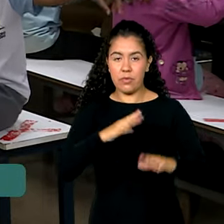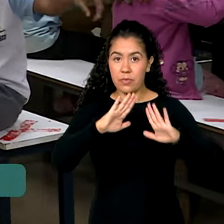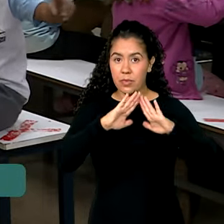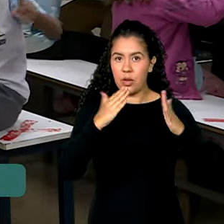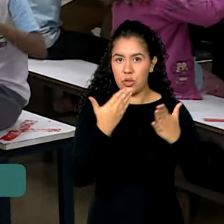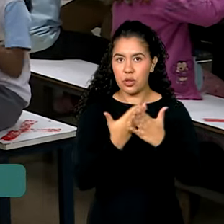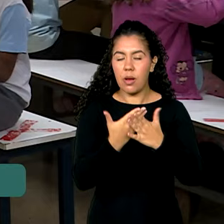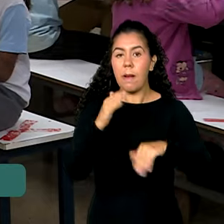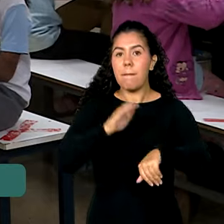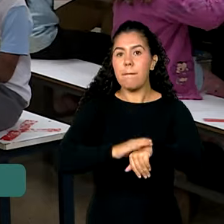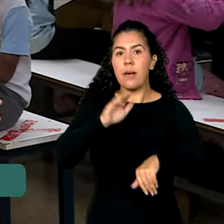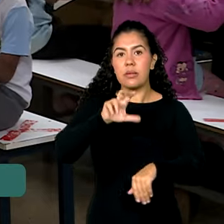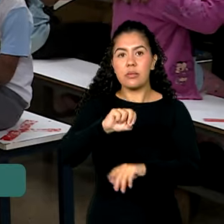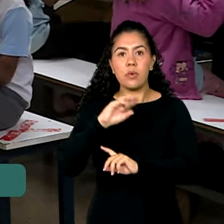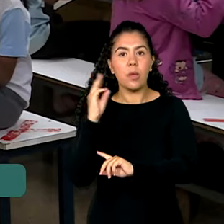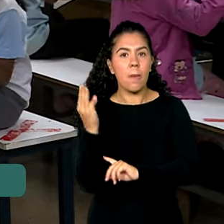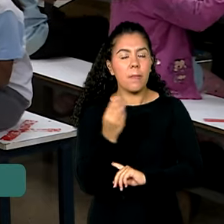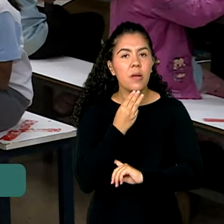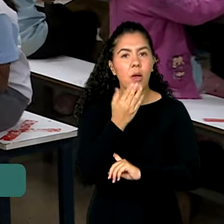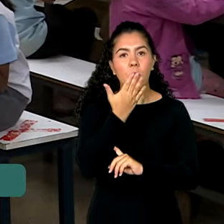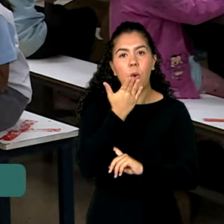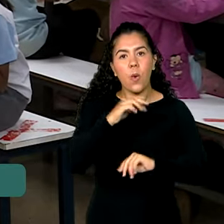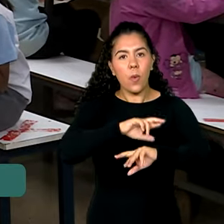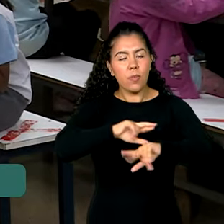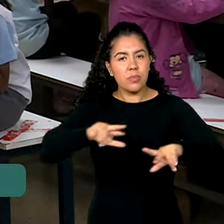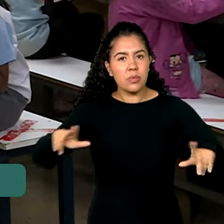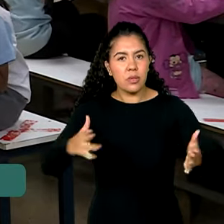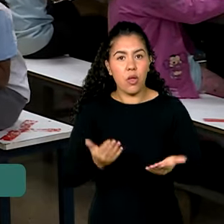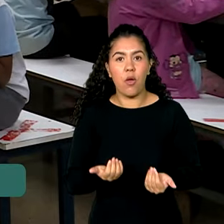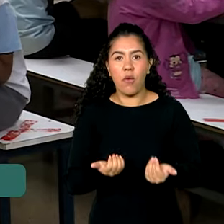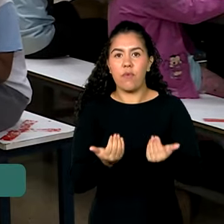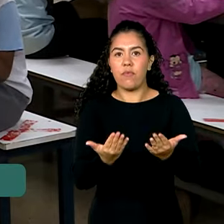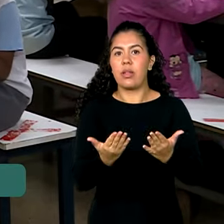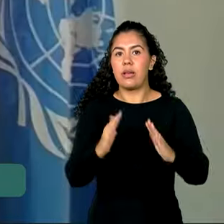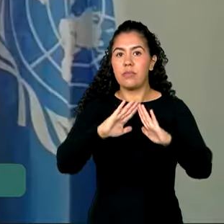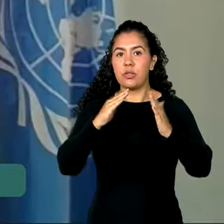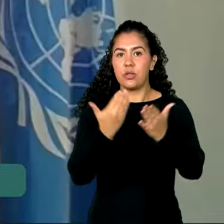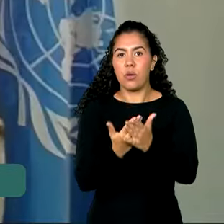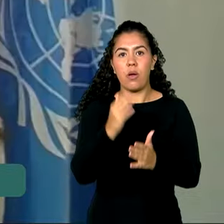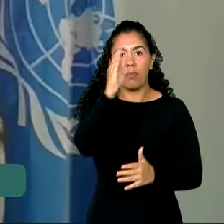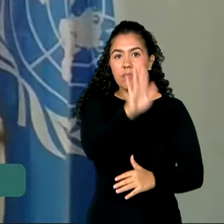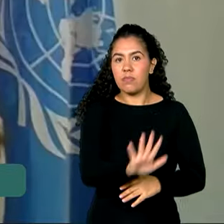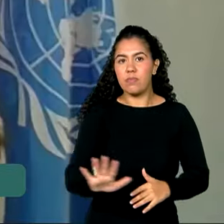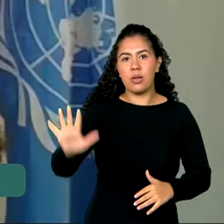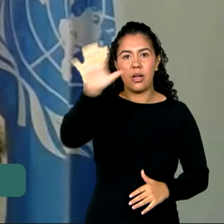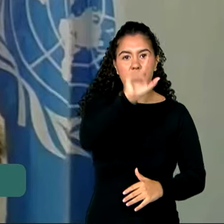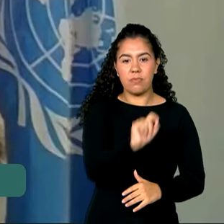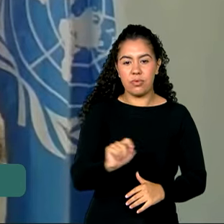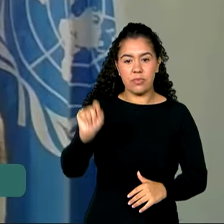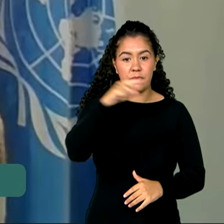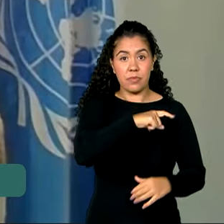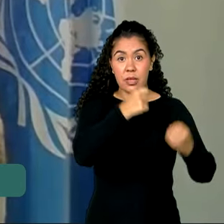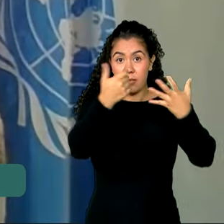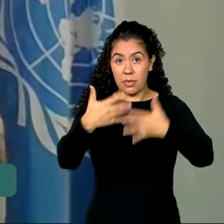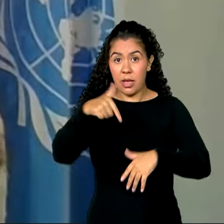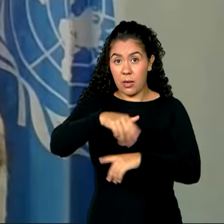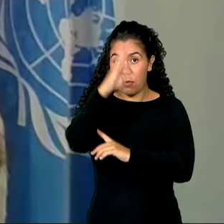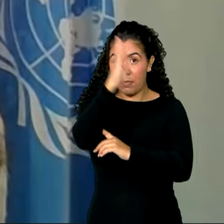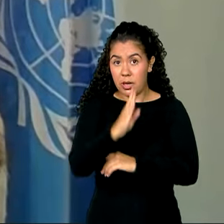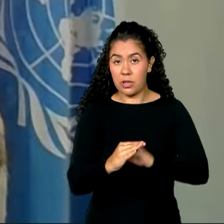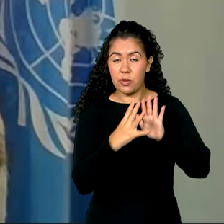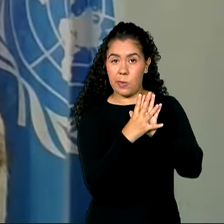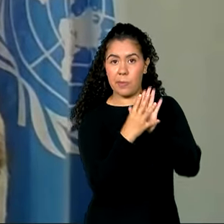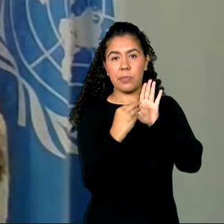Mais de 50 milhões de refeições são oferecidas nas escolas de todo o país. O Brasil dá um grande exemplo de